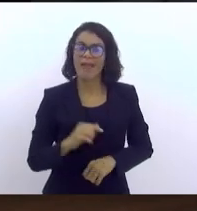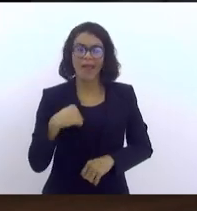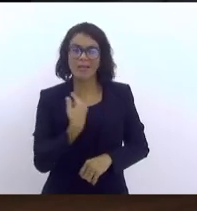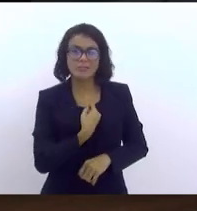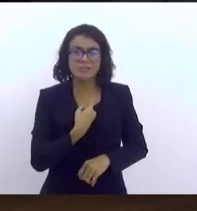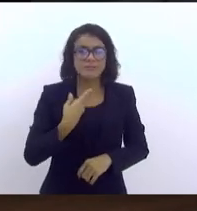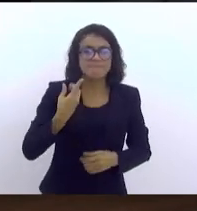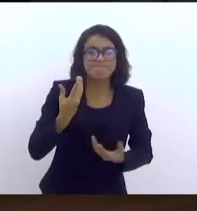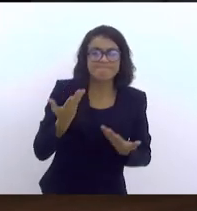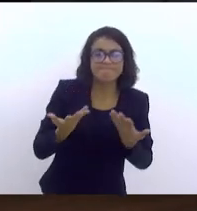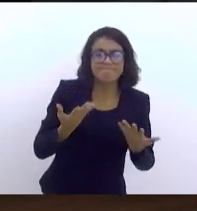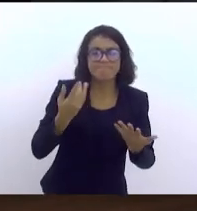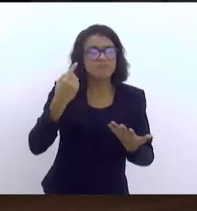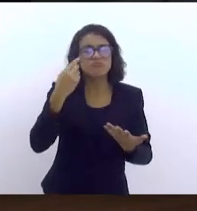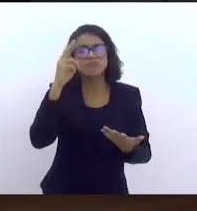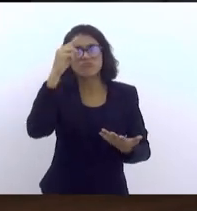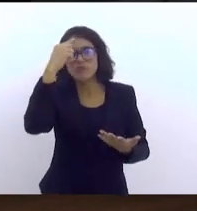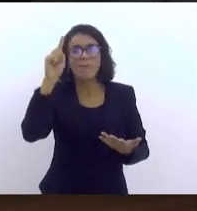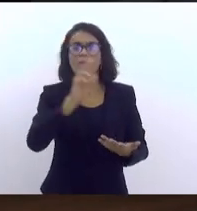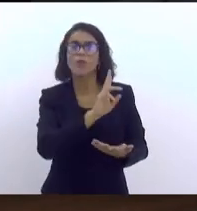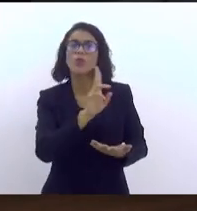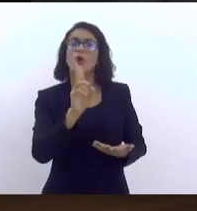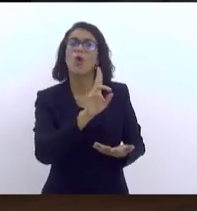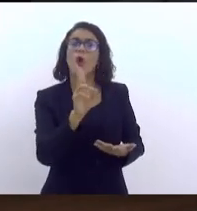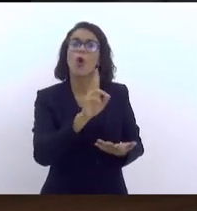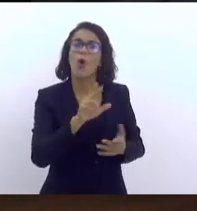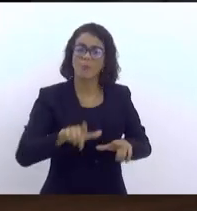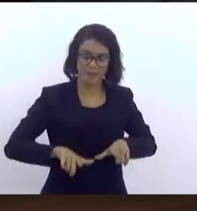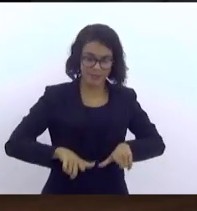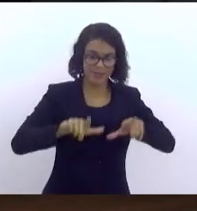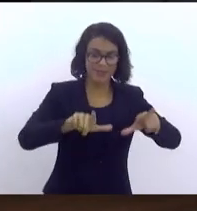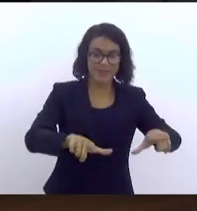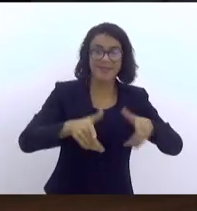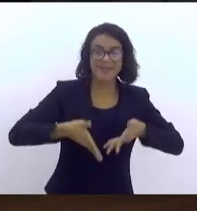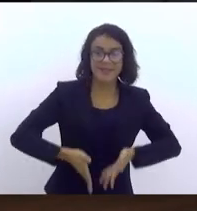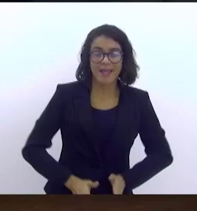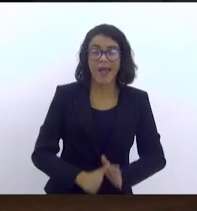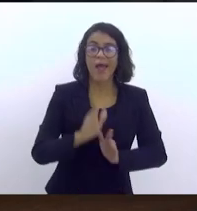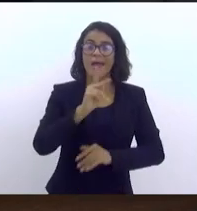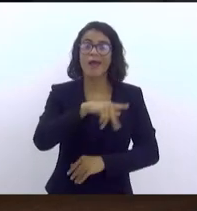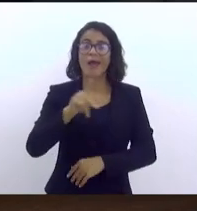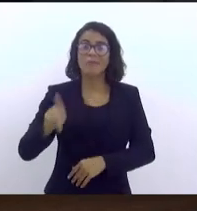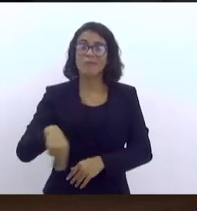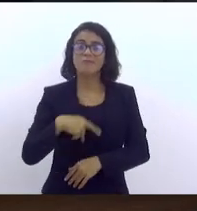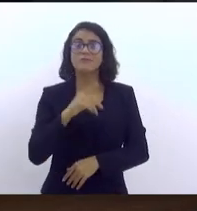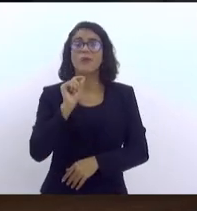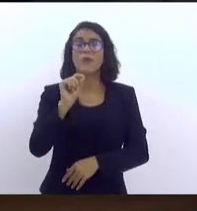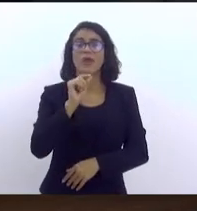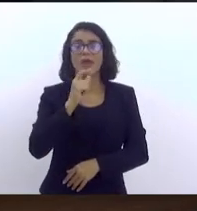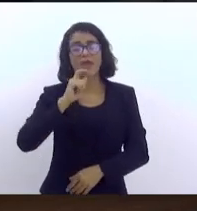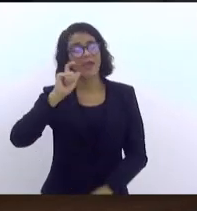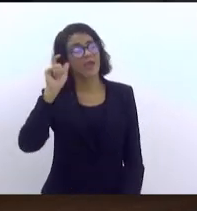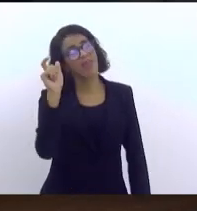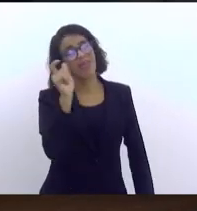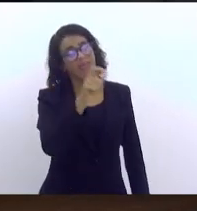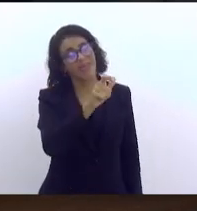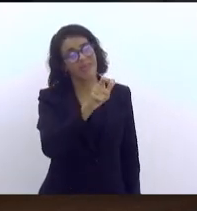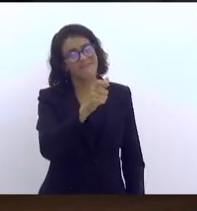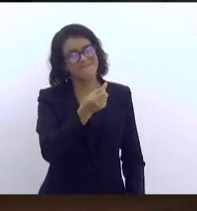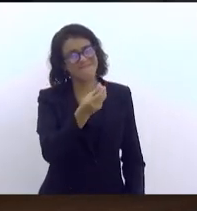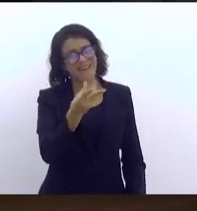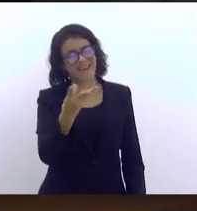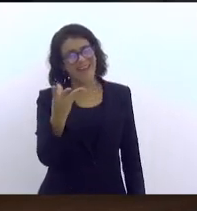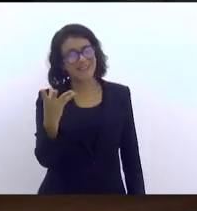gente não sabia qual foi o nome dado para ele de certidão Até que a professora fez questão de ressaltar bastante vezes